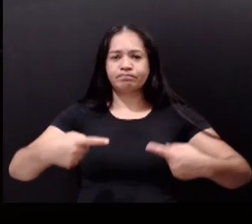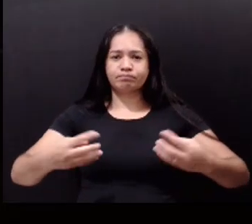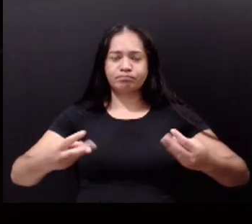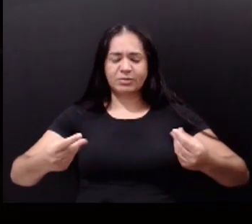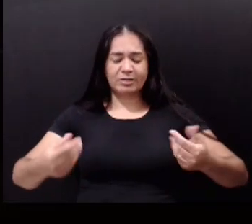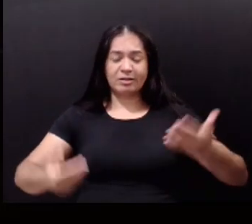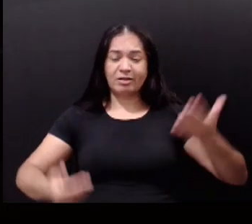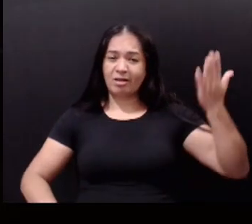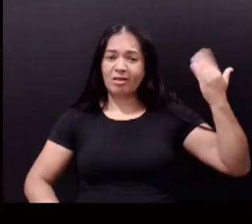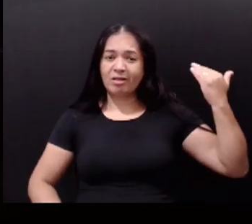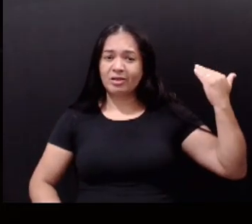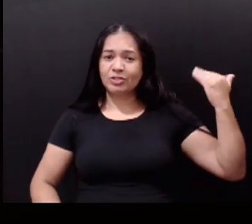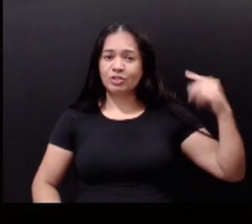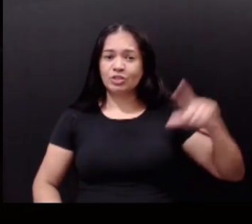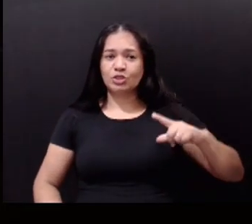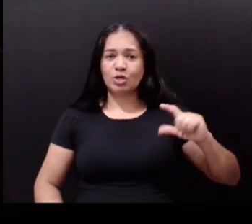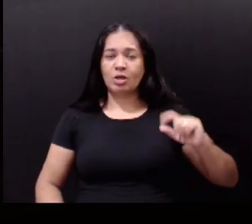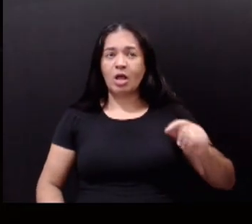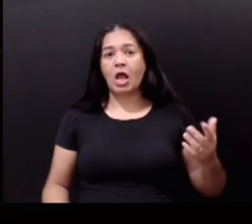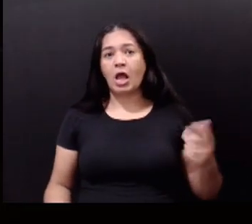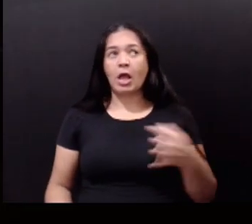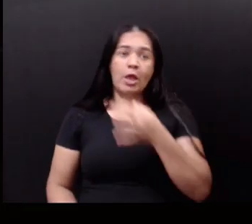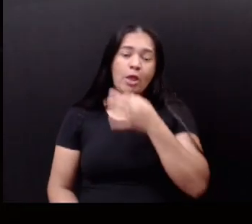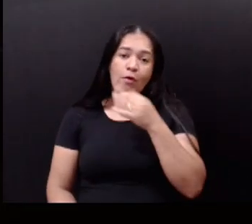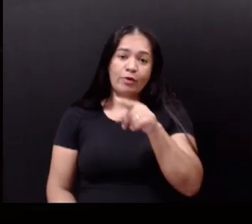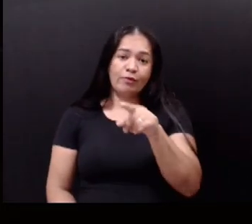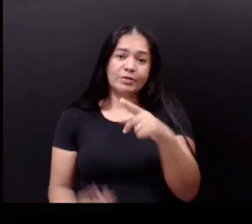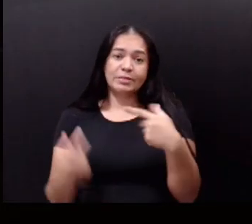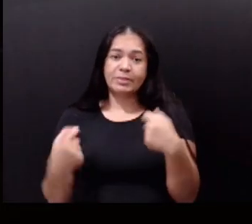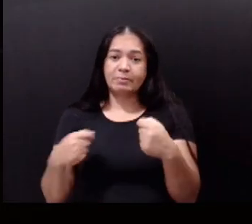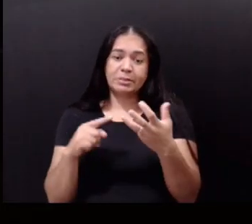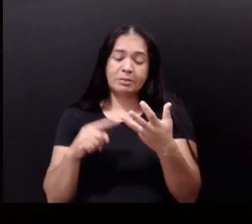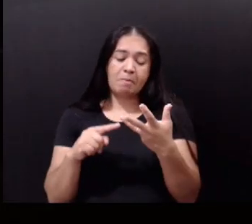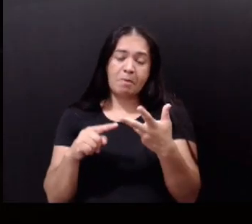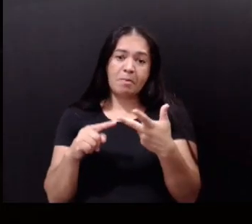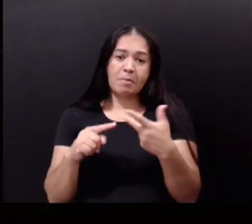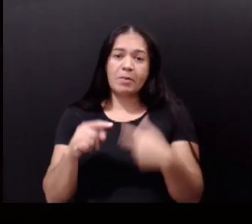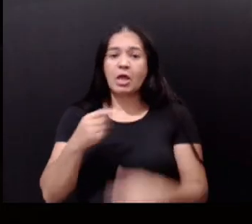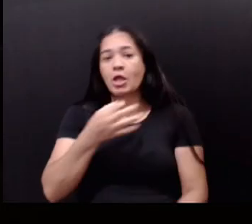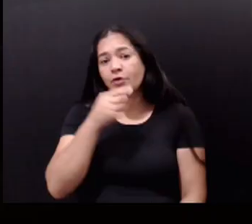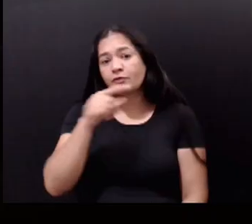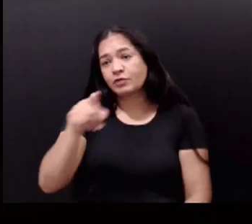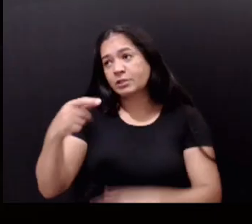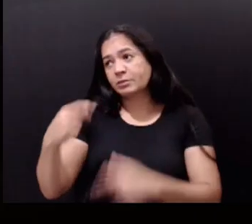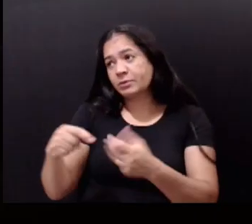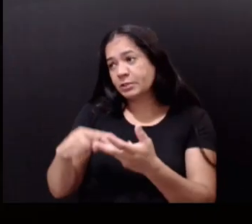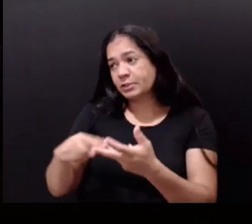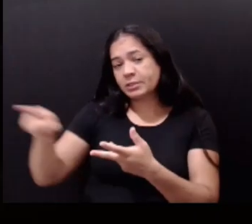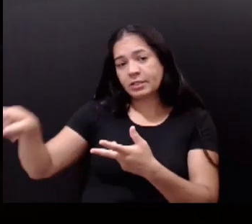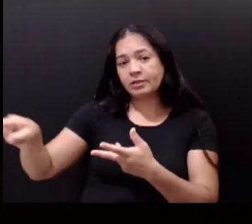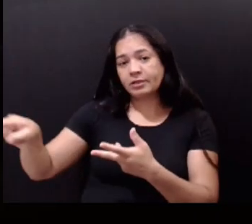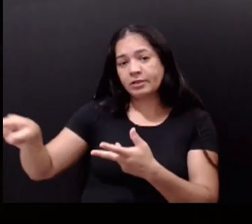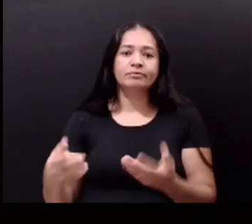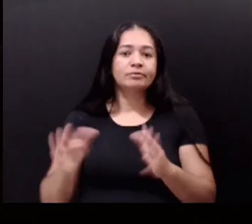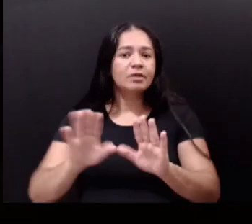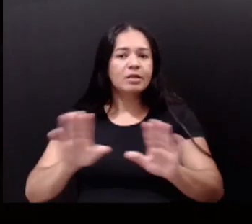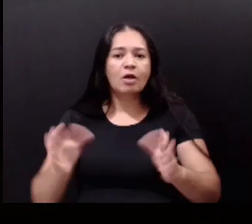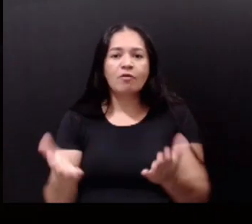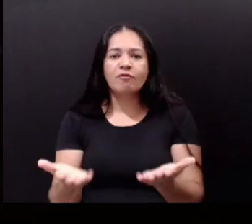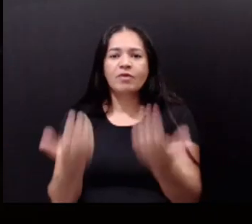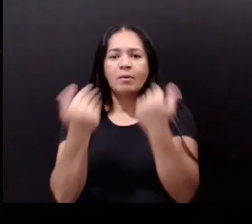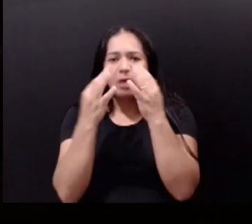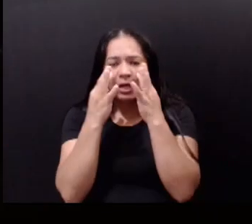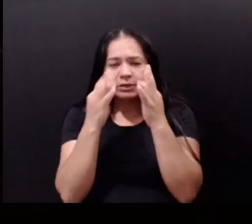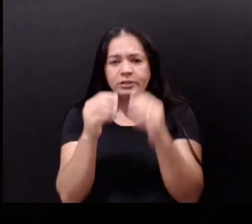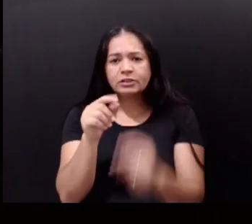que, eu acho que você precisa disso, eu acho que você precisa daquilo, né? Não, vamos escutar o que real a comunidade